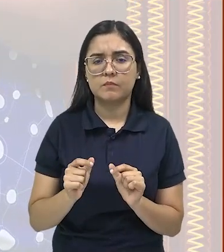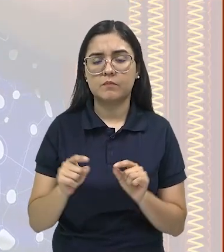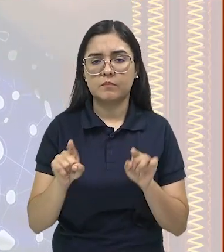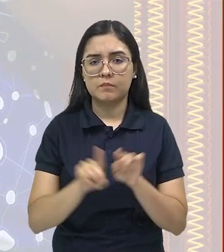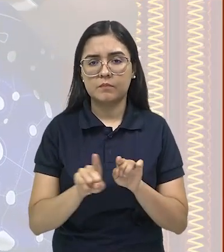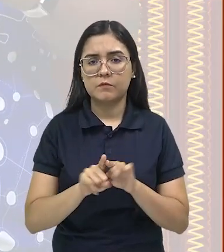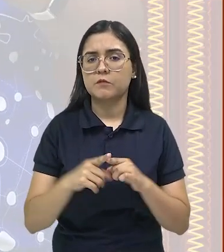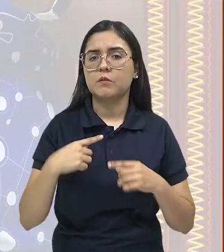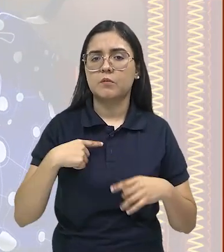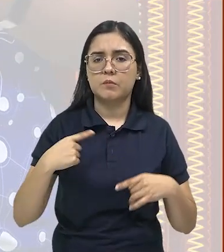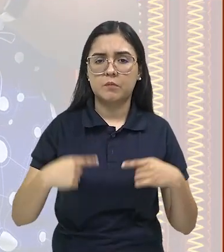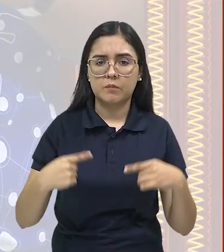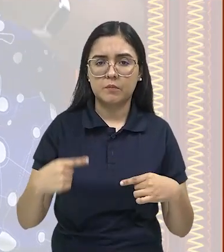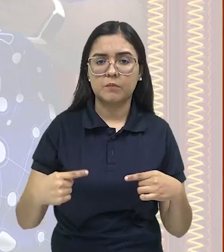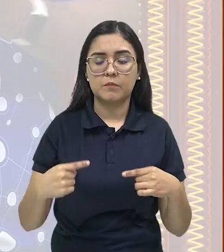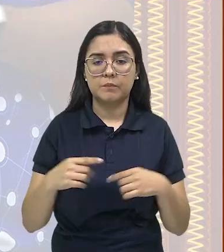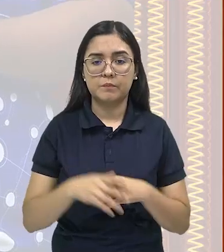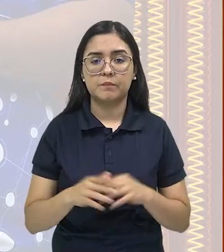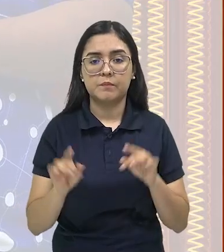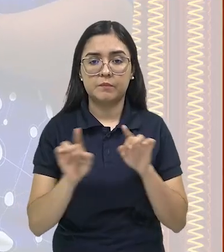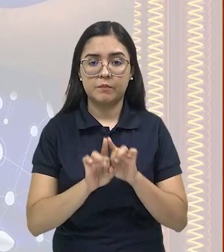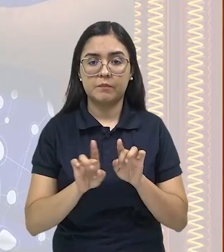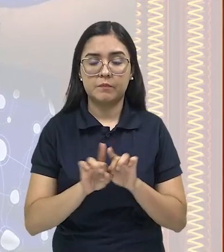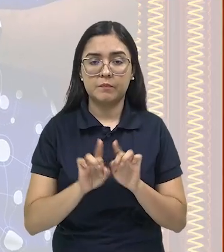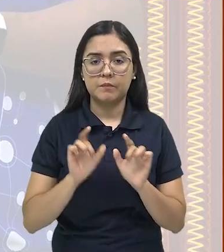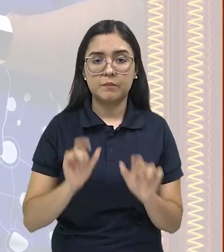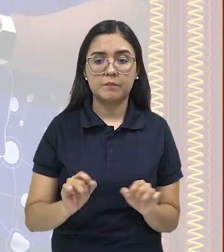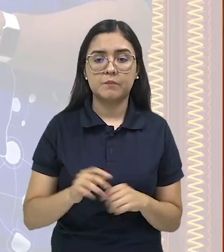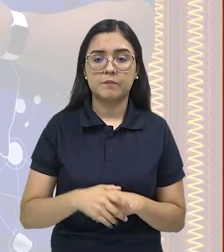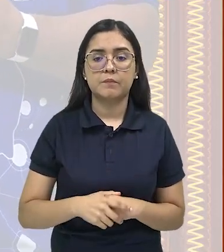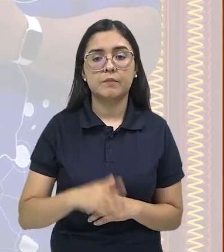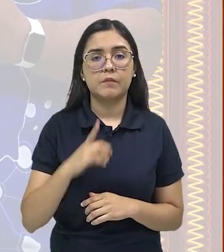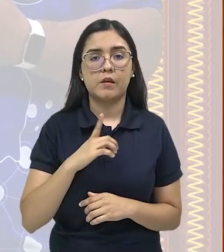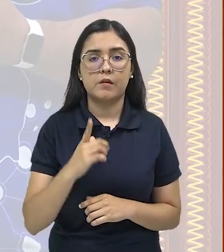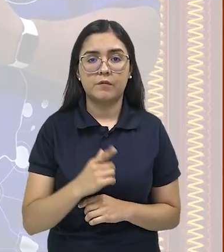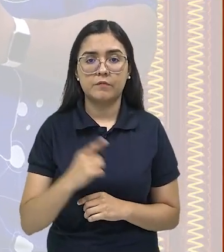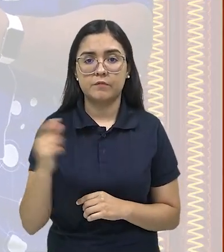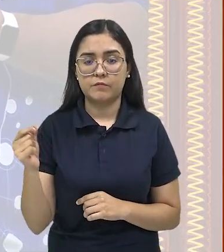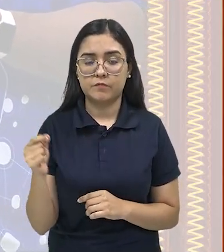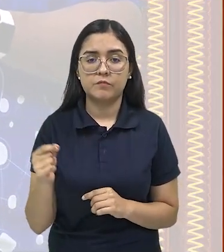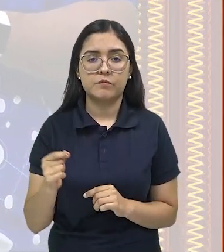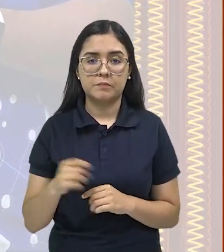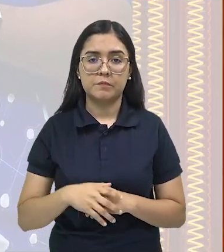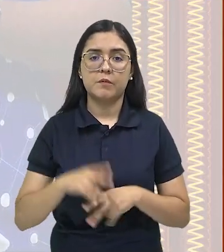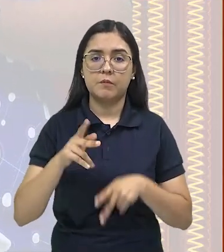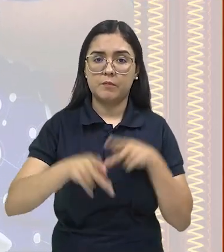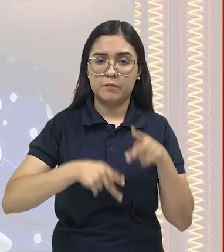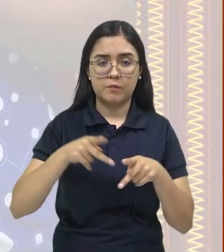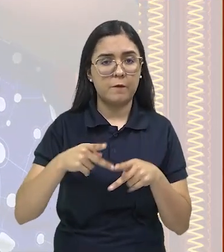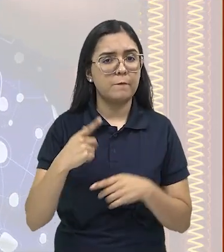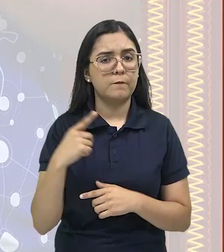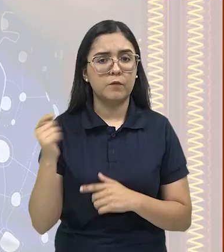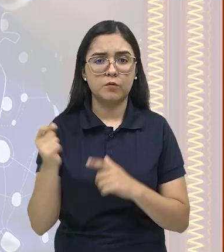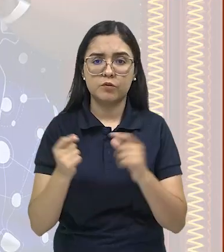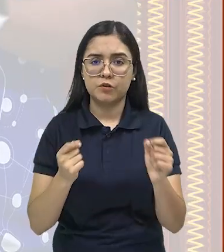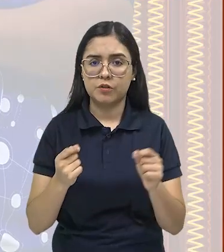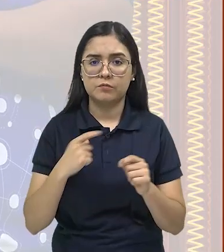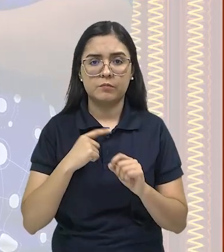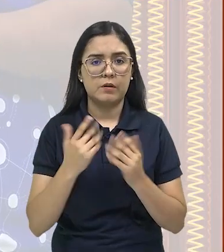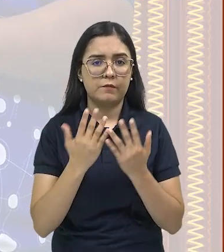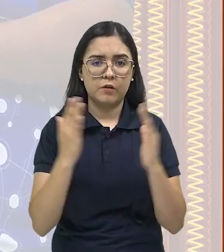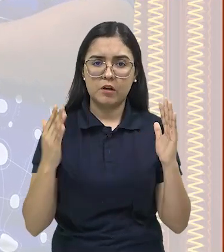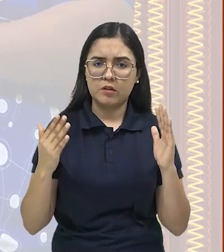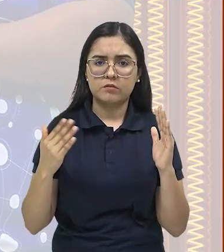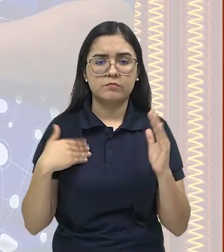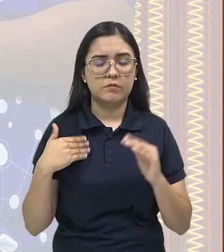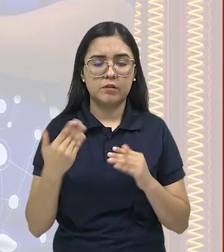nós tínhamos conflitos bélicos aí, como também as fugas empreendidas em massa por essa população que fugia, se embrenhava no meio da floresta e